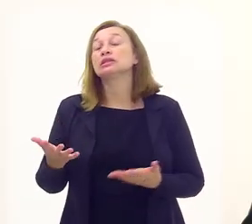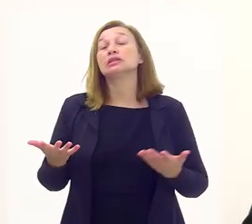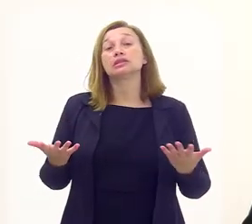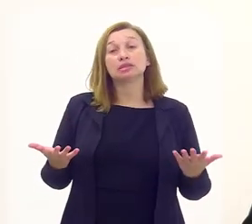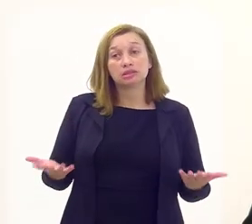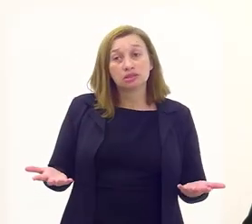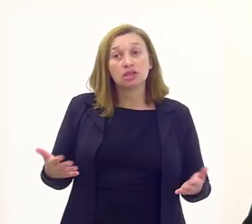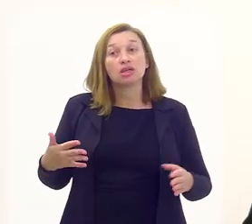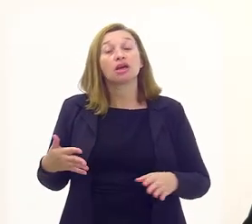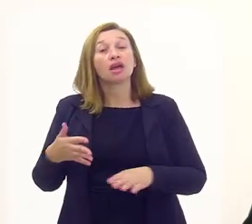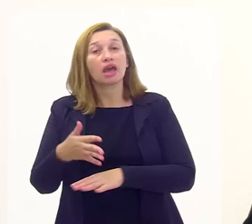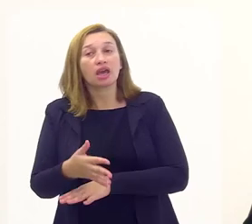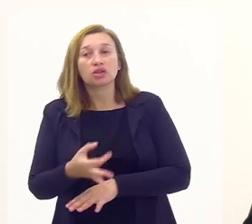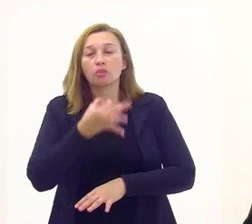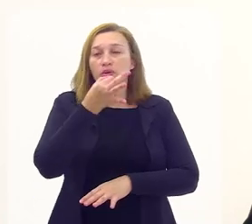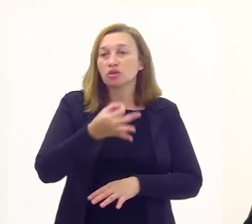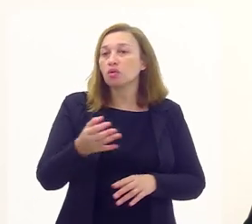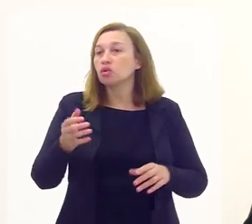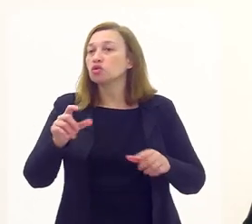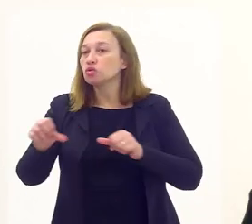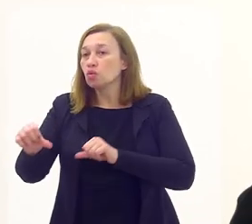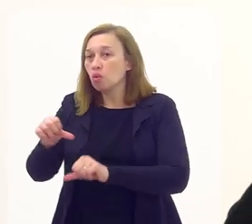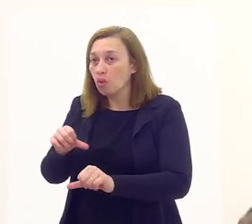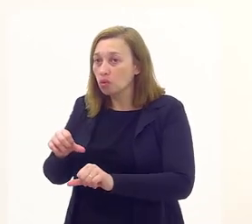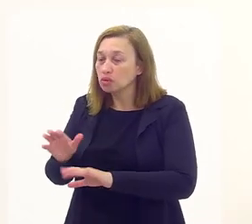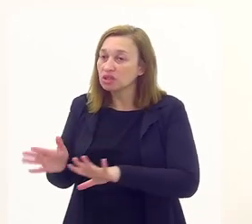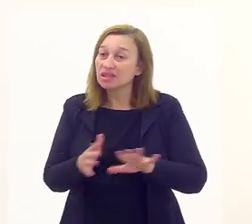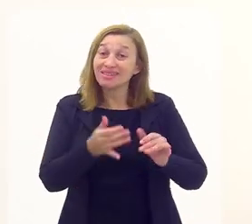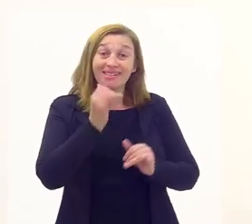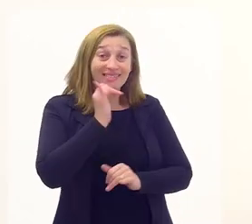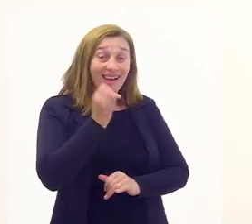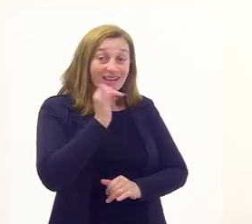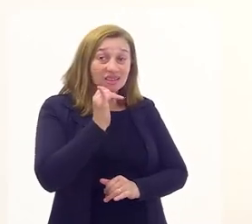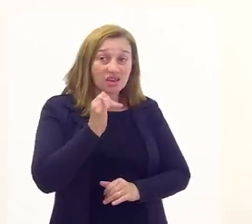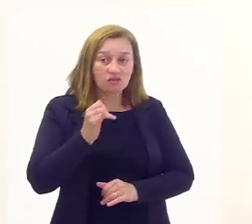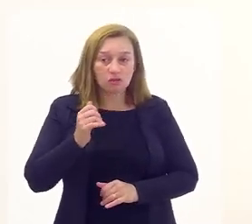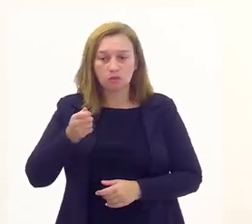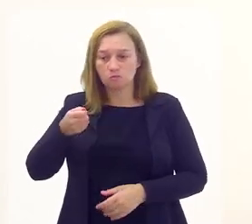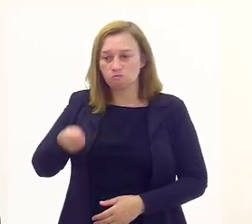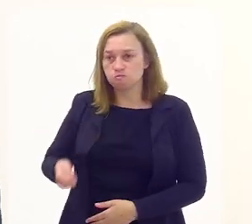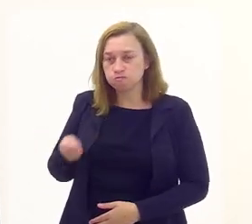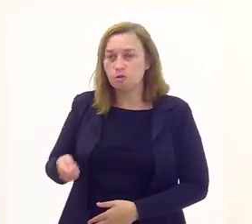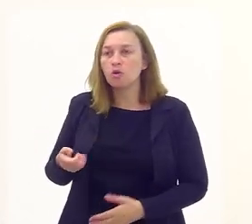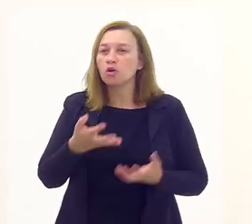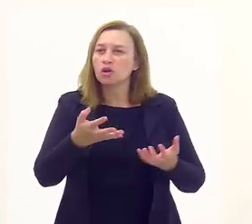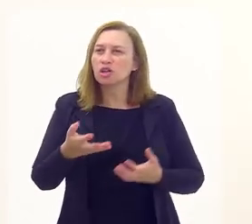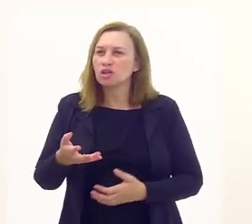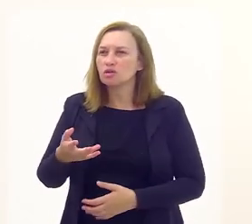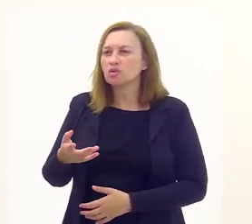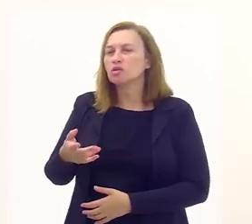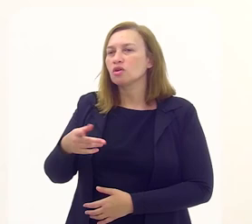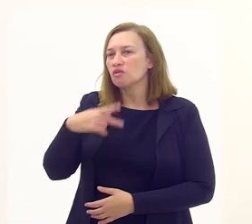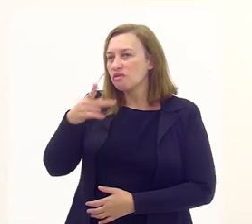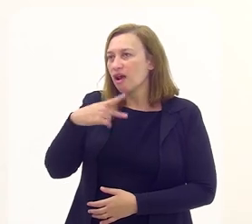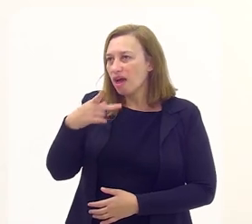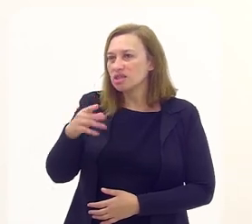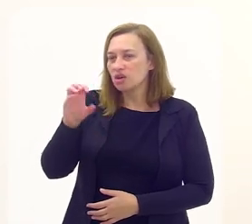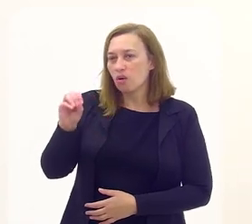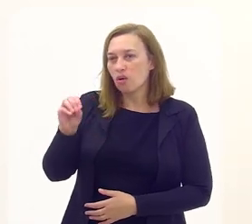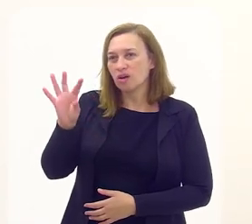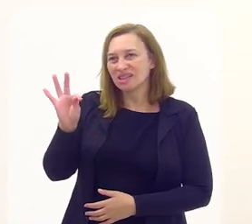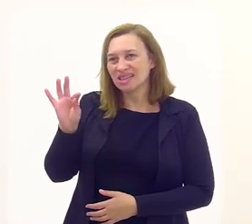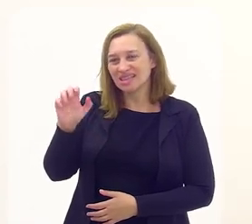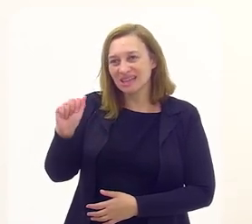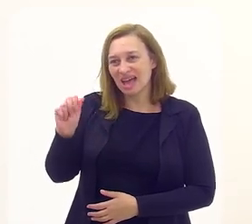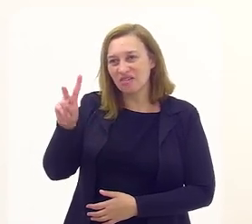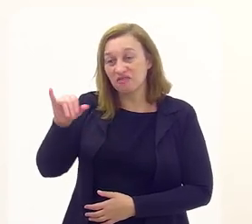E aí vem e entram as contradições, inclusive, com as narrativas autoritárias. E queria que você trouxesse esse contexto,